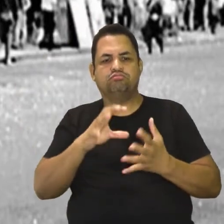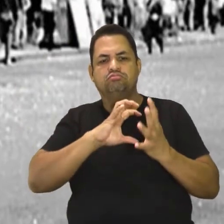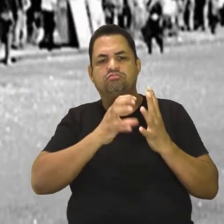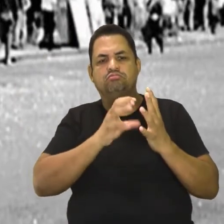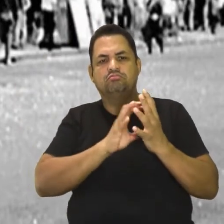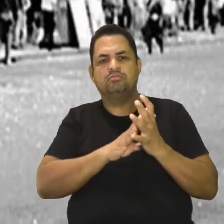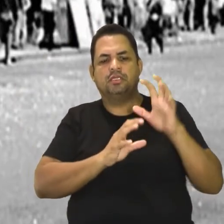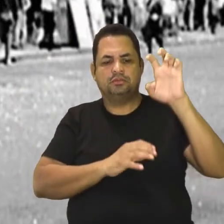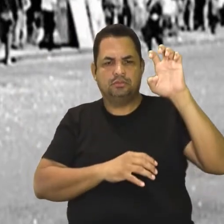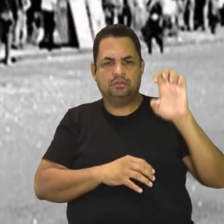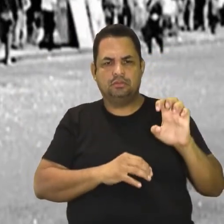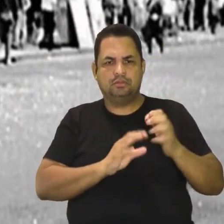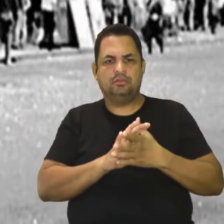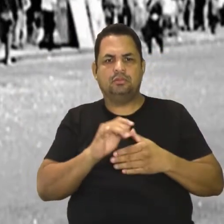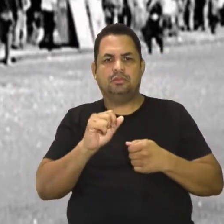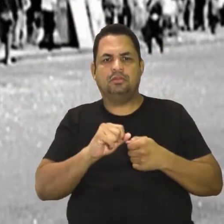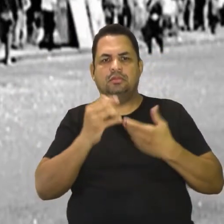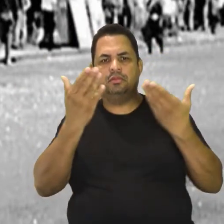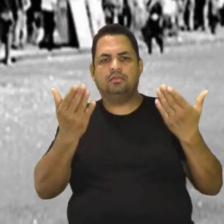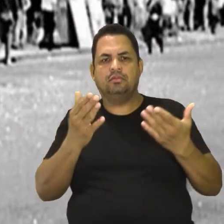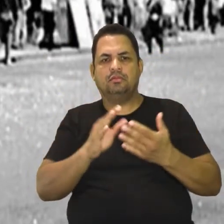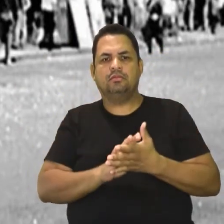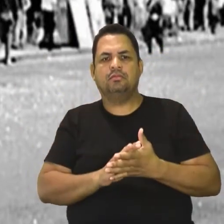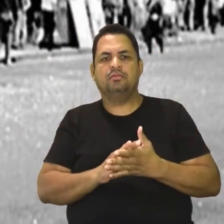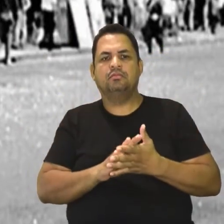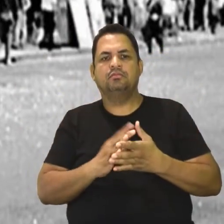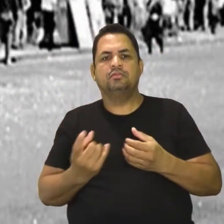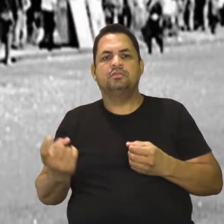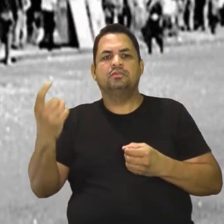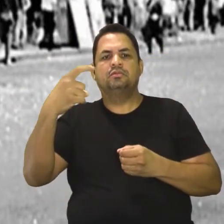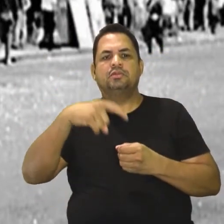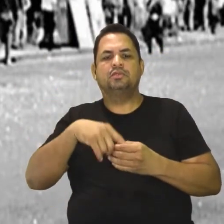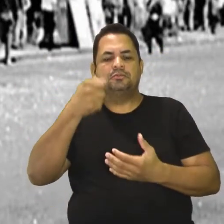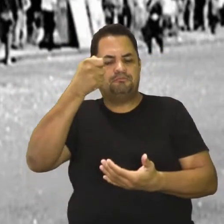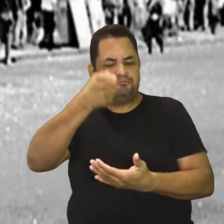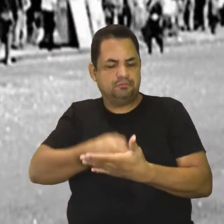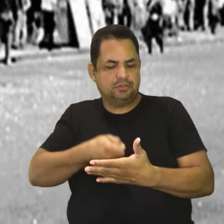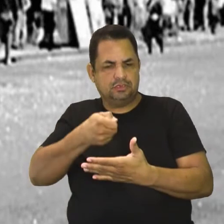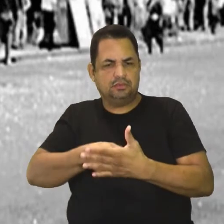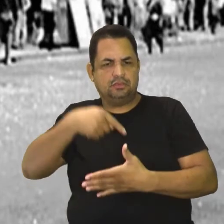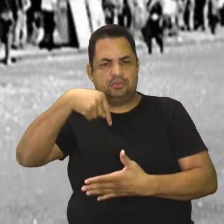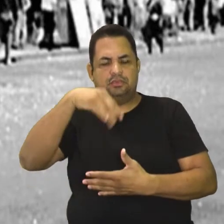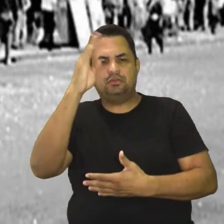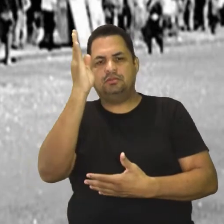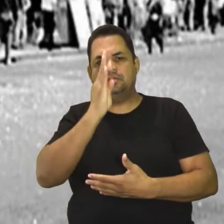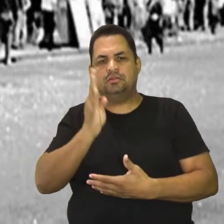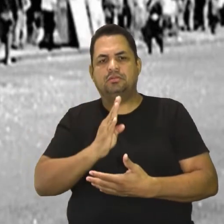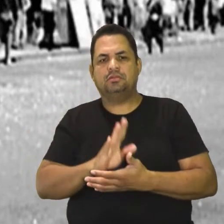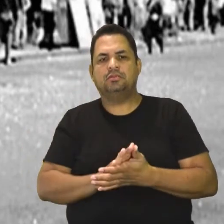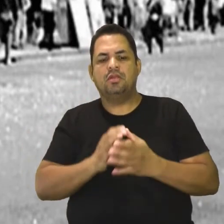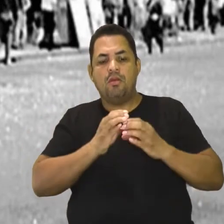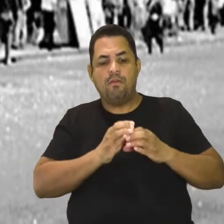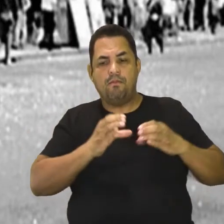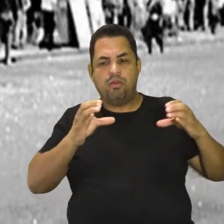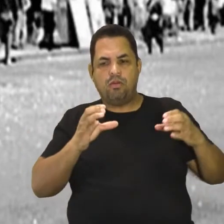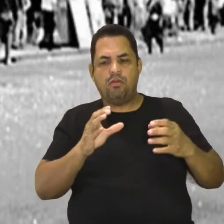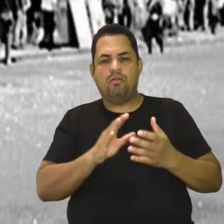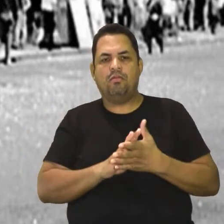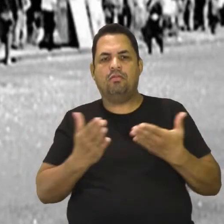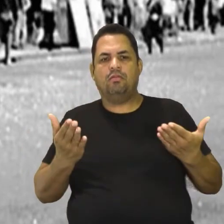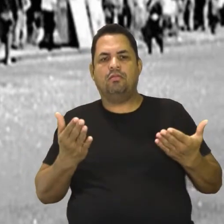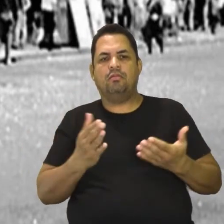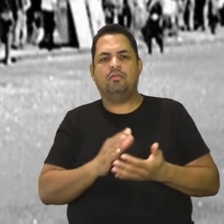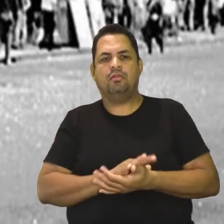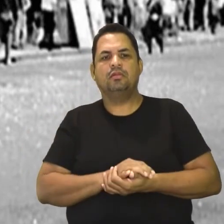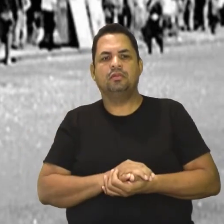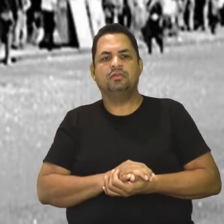iriam culpar a esquerda de ter feito esse atentado, para que voltasse a linha dura no Brasil. A bomba, felizmente para um lado